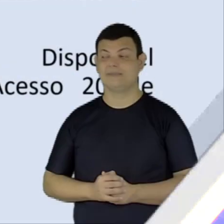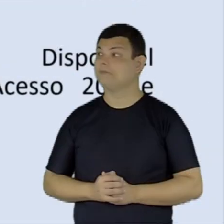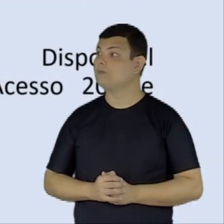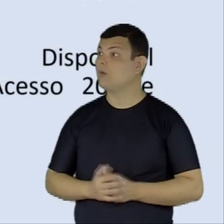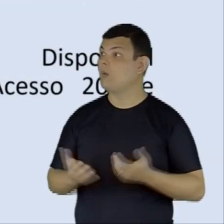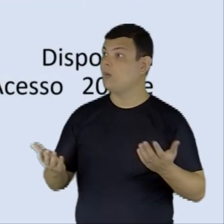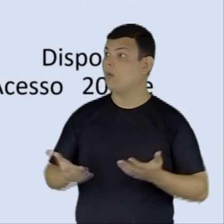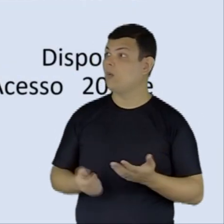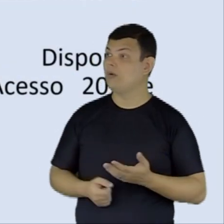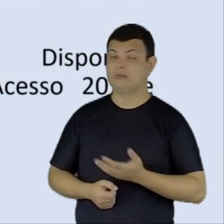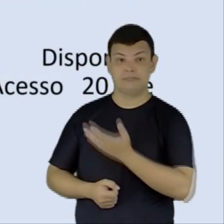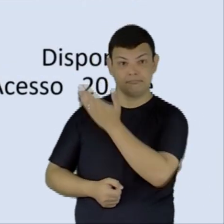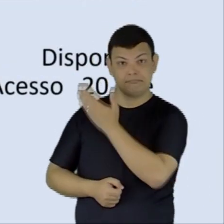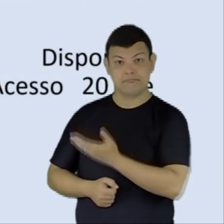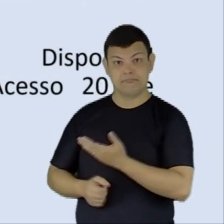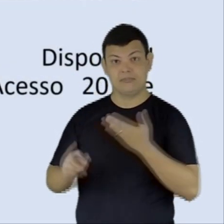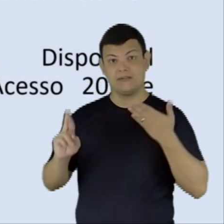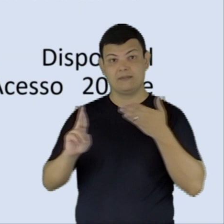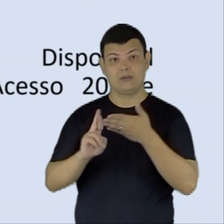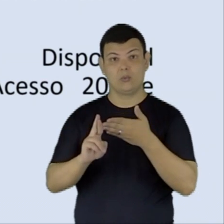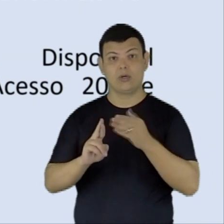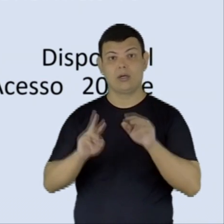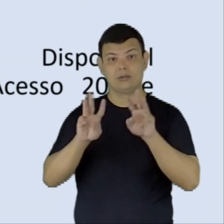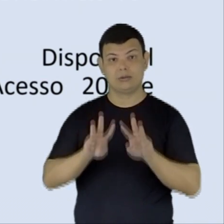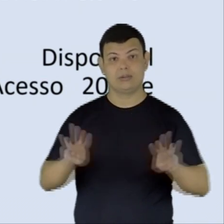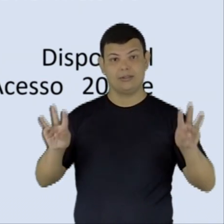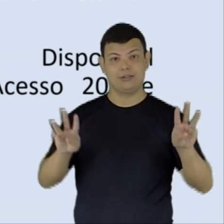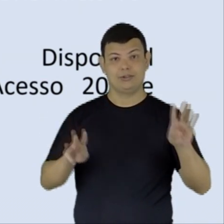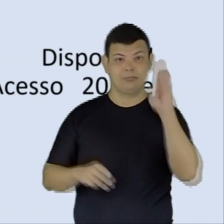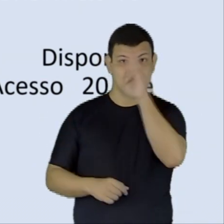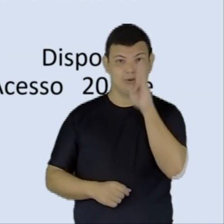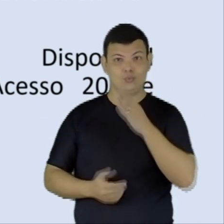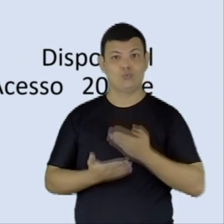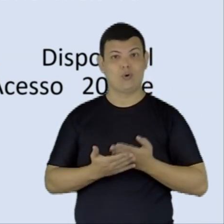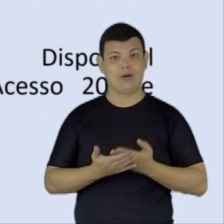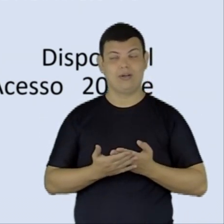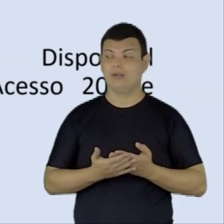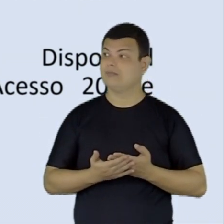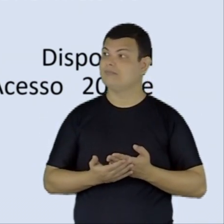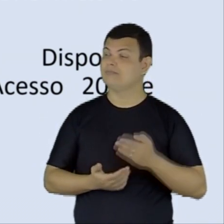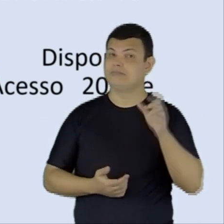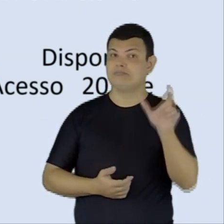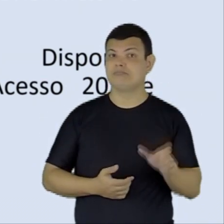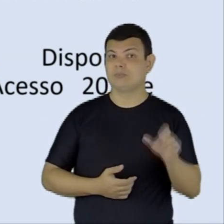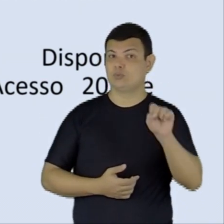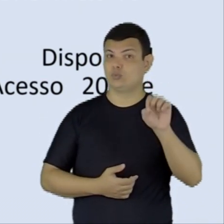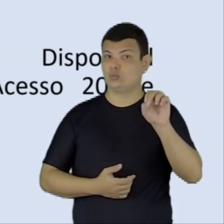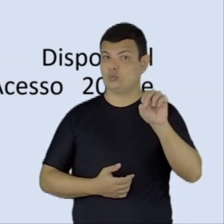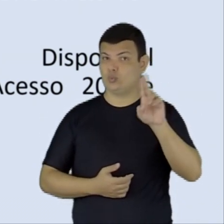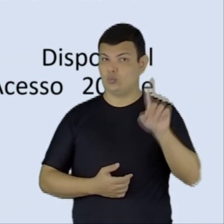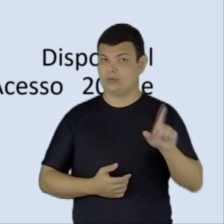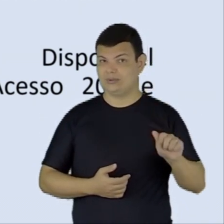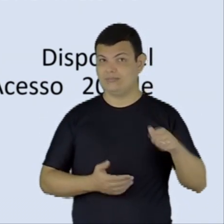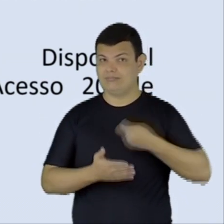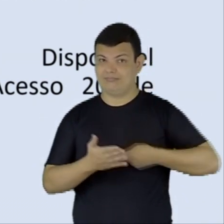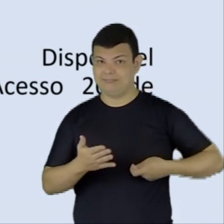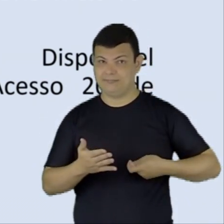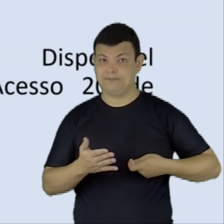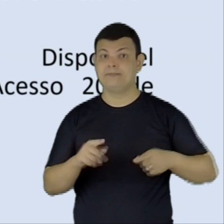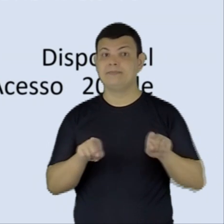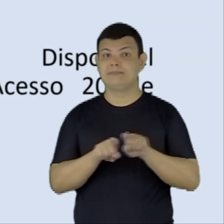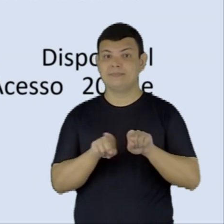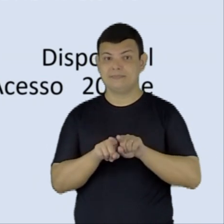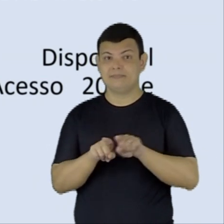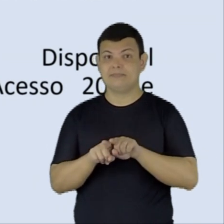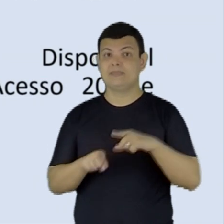Hoje, eu busquei informações no site do Brasil Escola. A autora, Rafaela Souza. Também o nosso